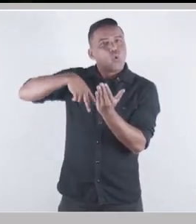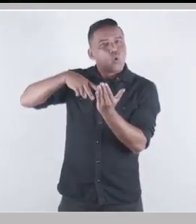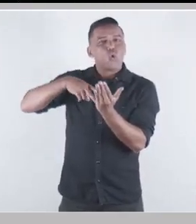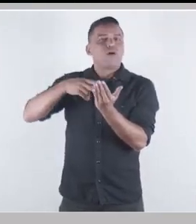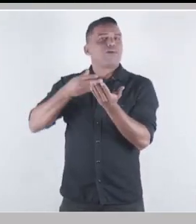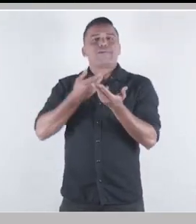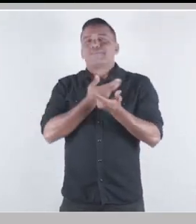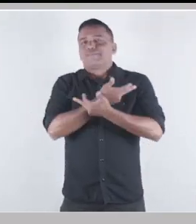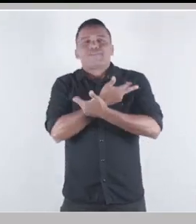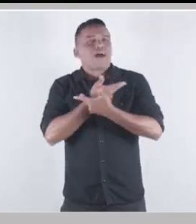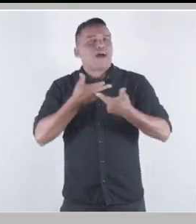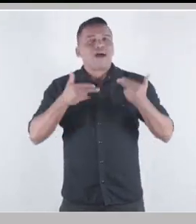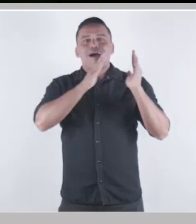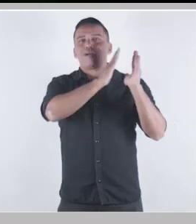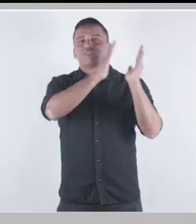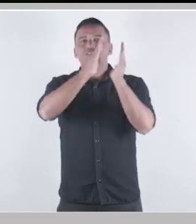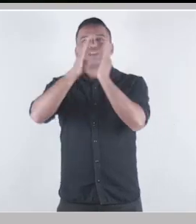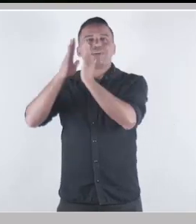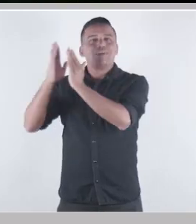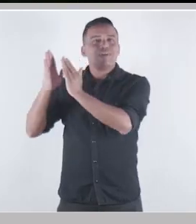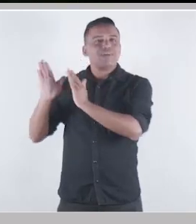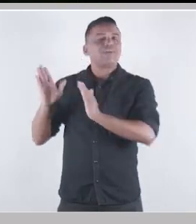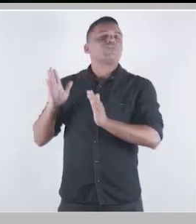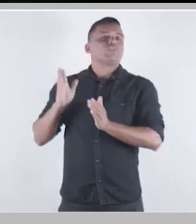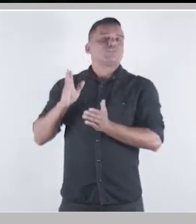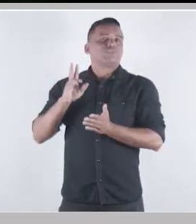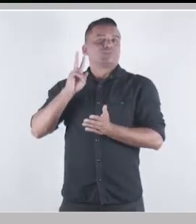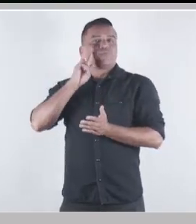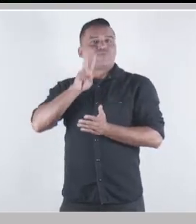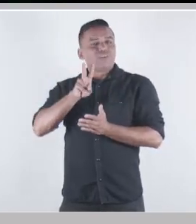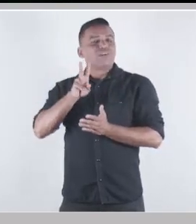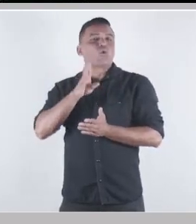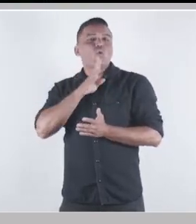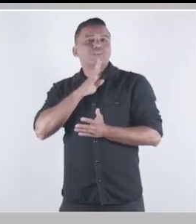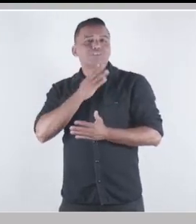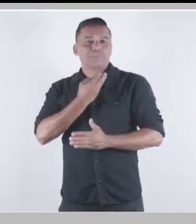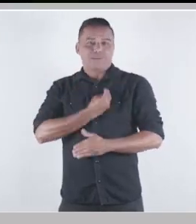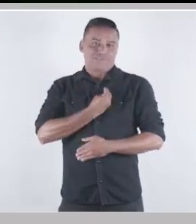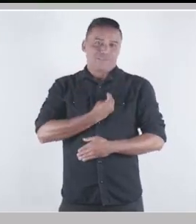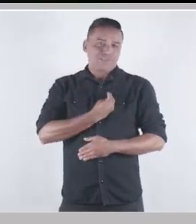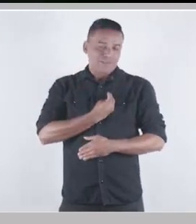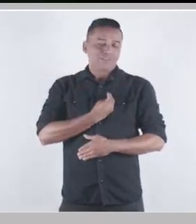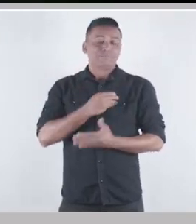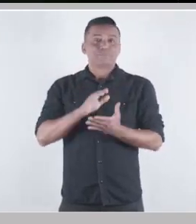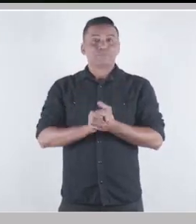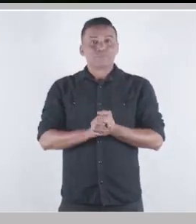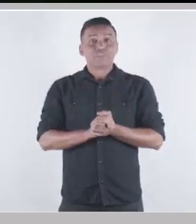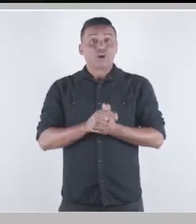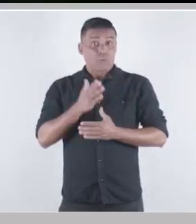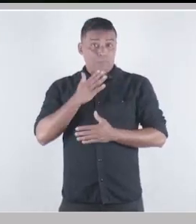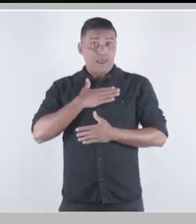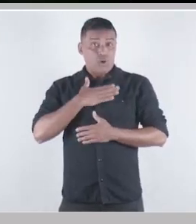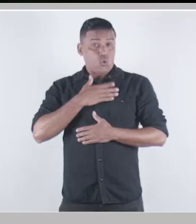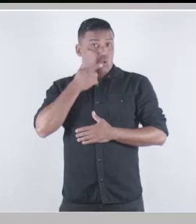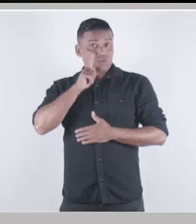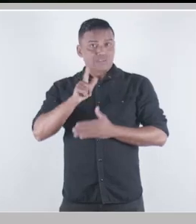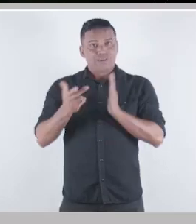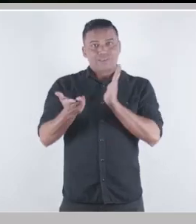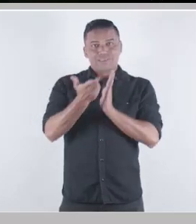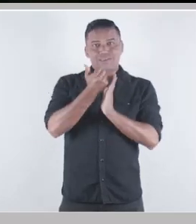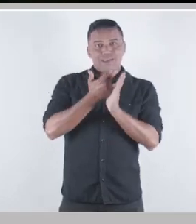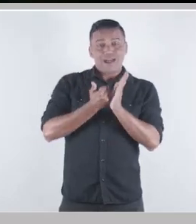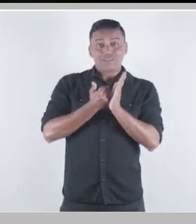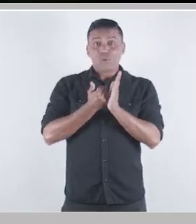que passaram pela minha vida. Então, para ilustrar, eu peguei, né, esse Alexandre em